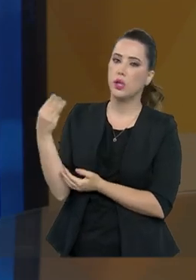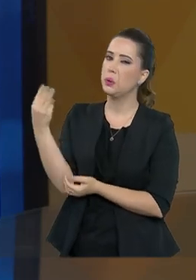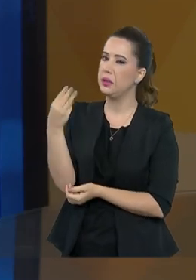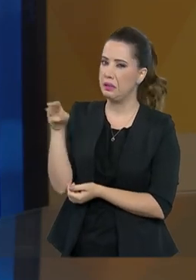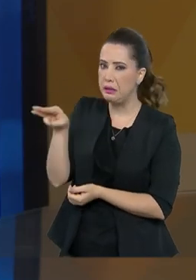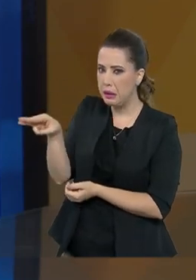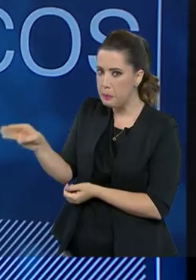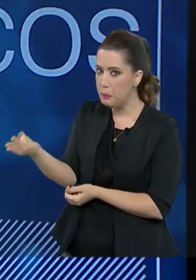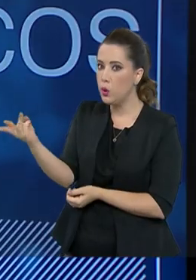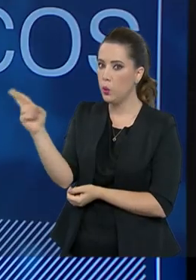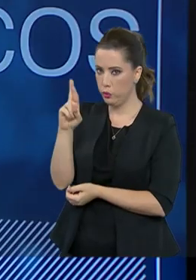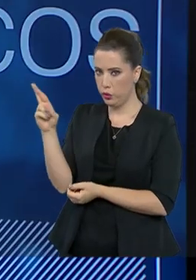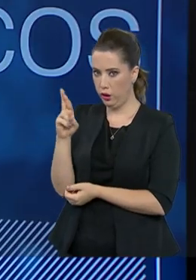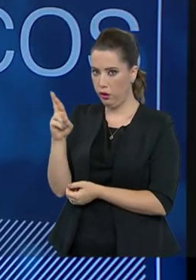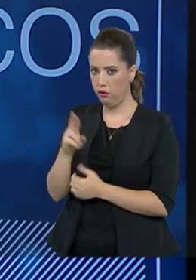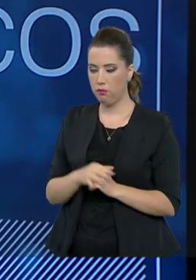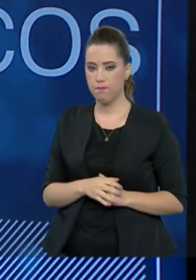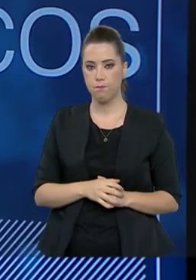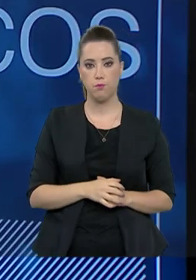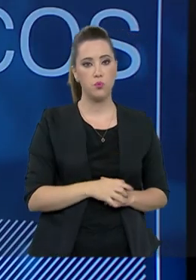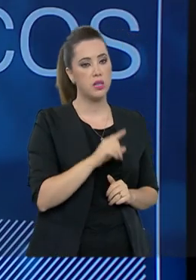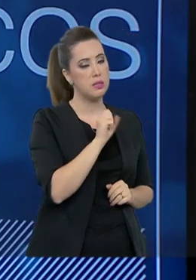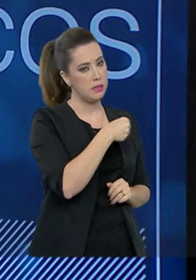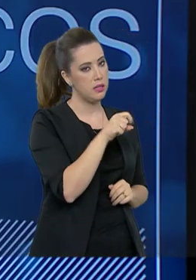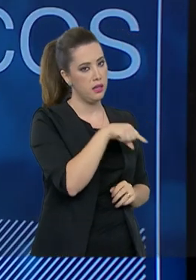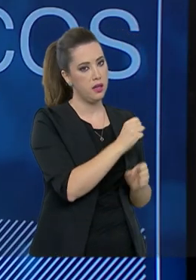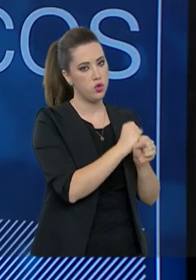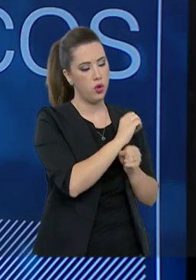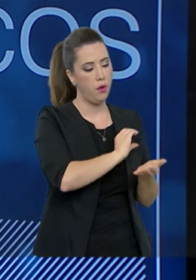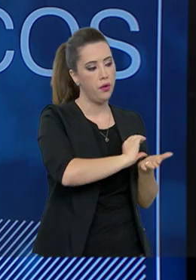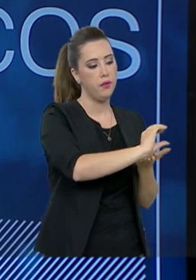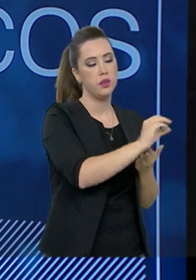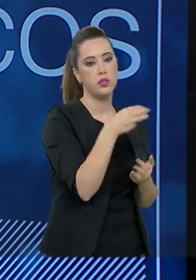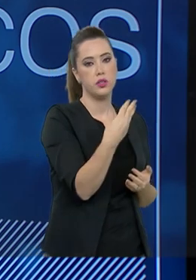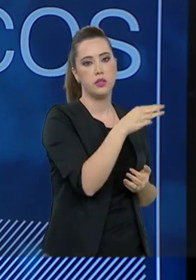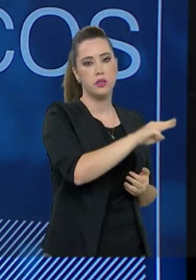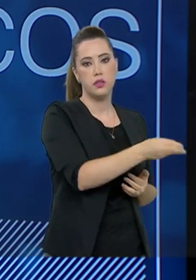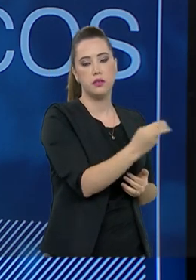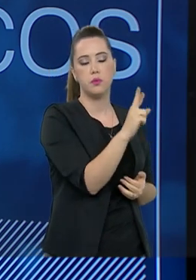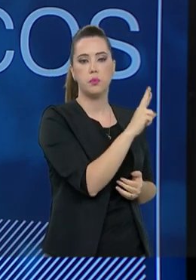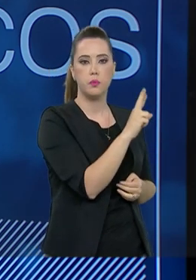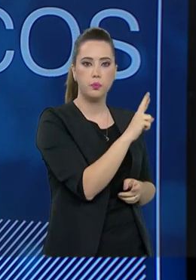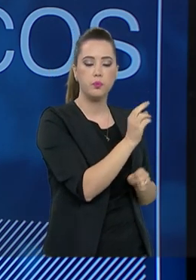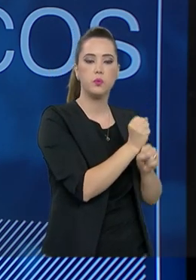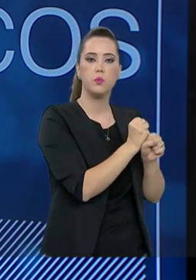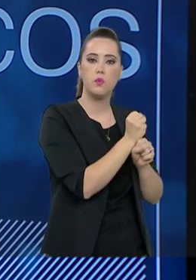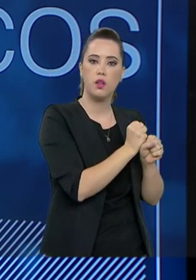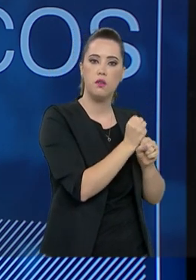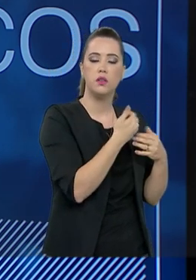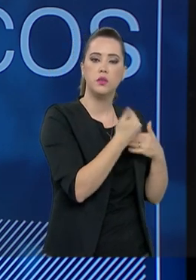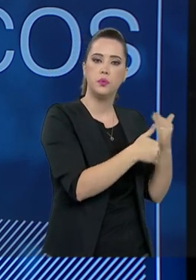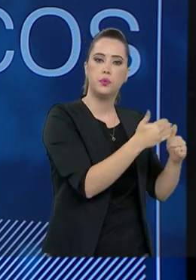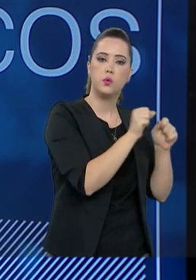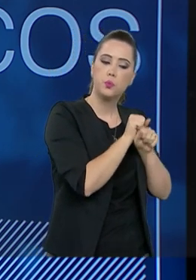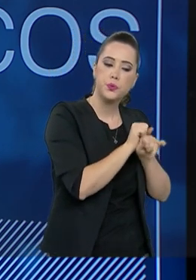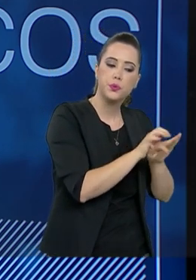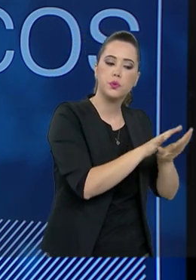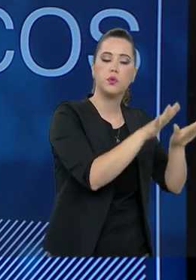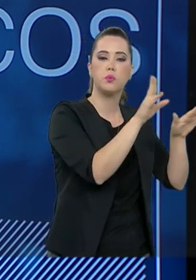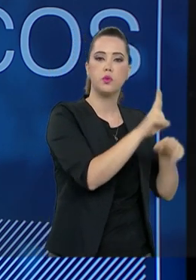de reais? Esse ano, essa é a nossa expectativa, fazer um investimento de 33 milhões de reais para difundir o uso